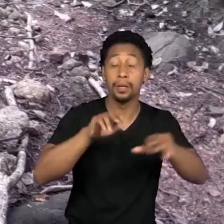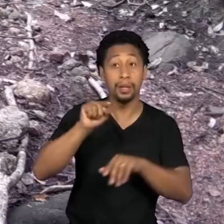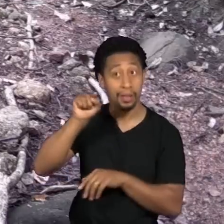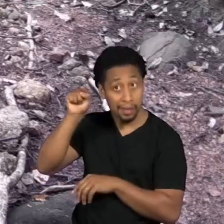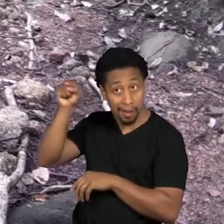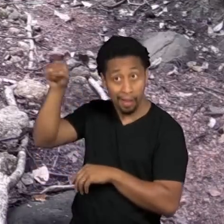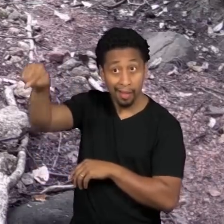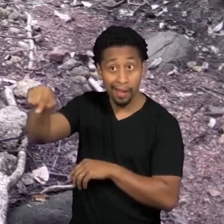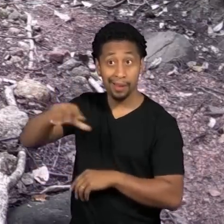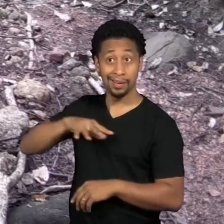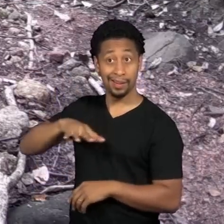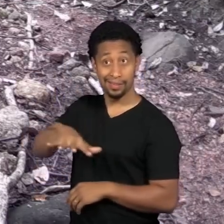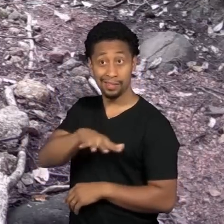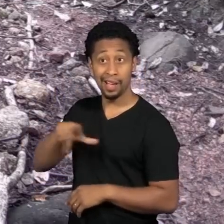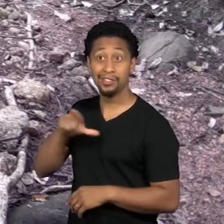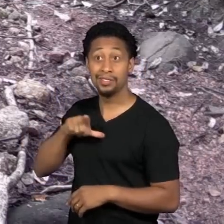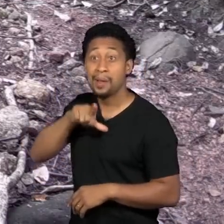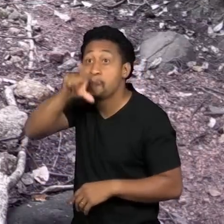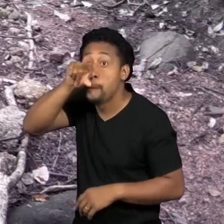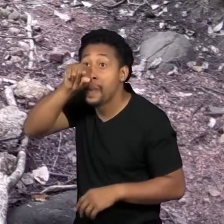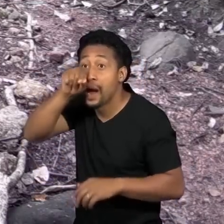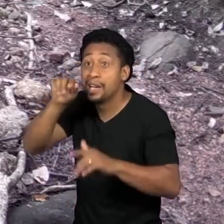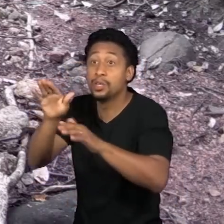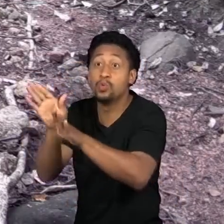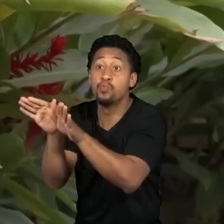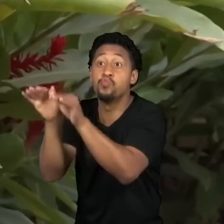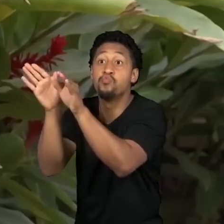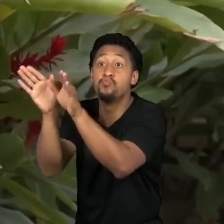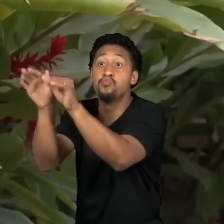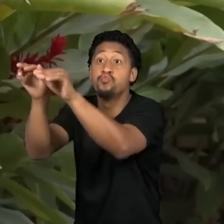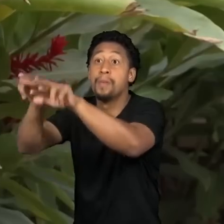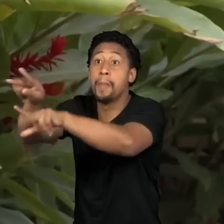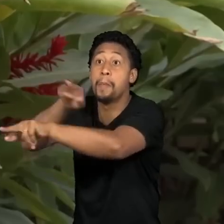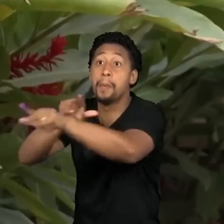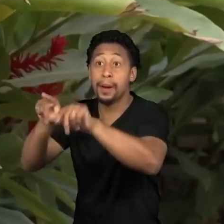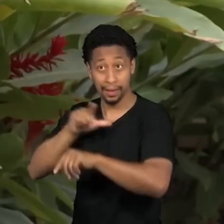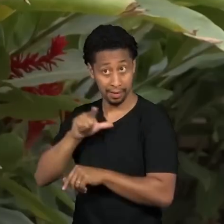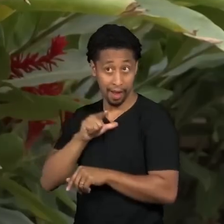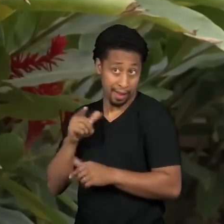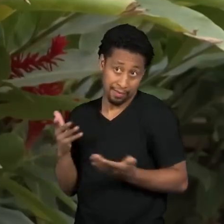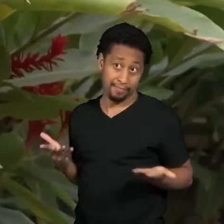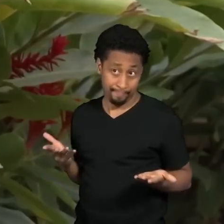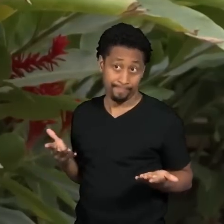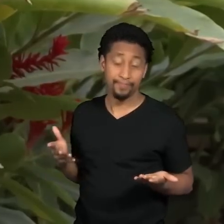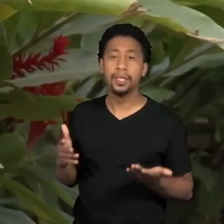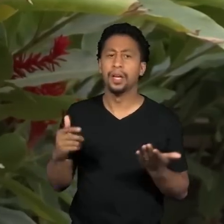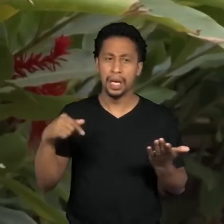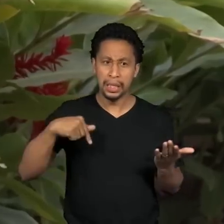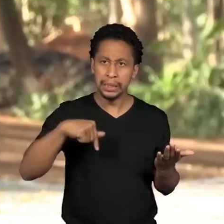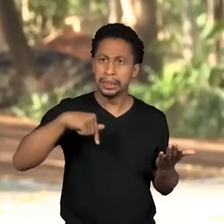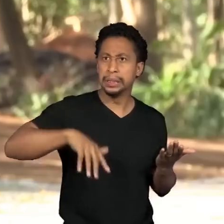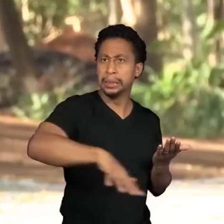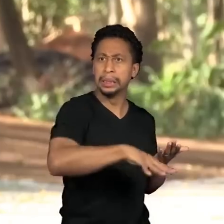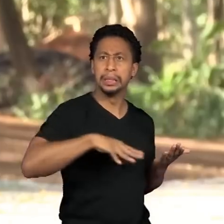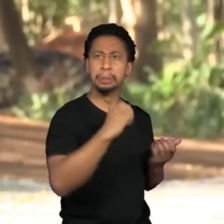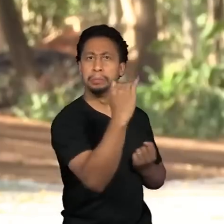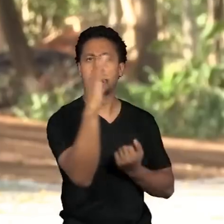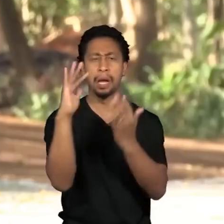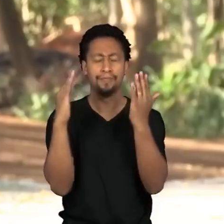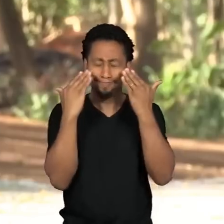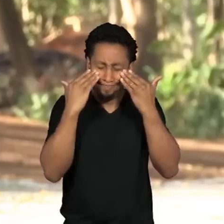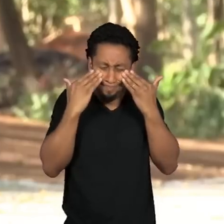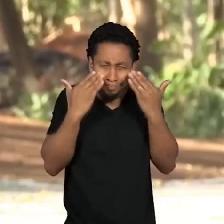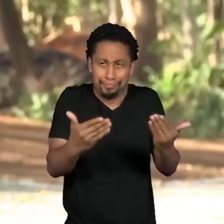pássaro, às vezes os coatis saem daqui e vão na cidade, né? Então, assim, é nítido a transformação. A gente está falando